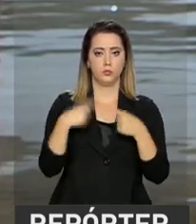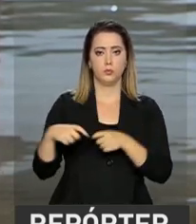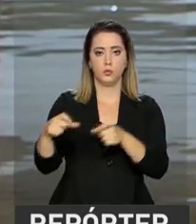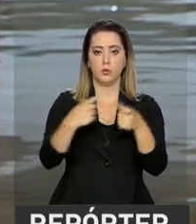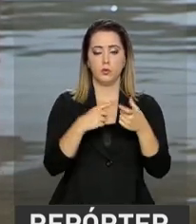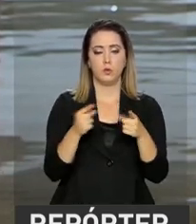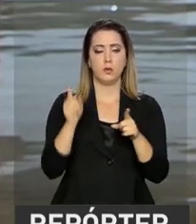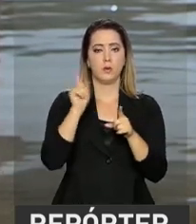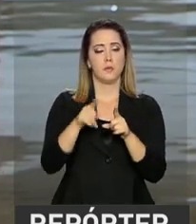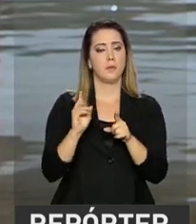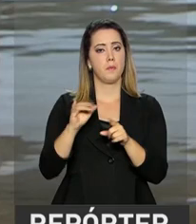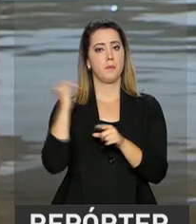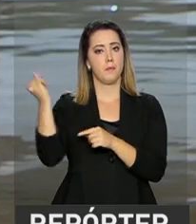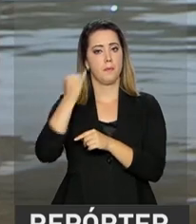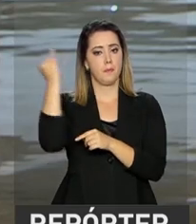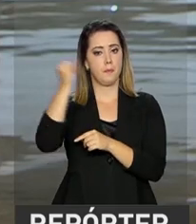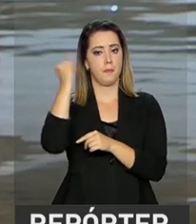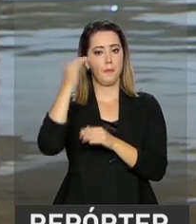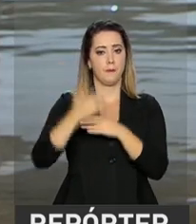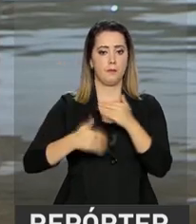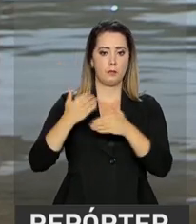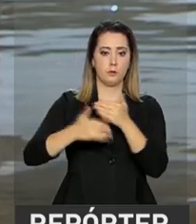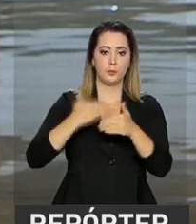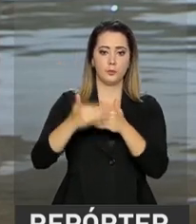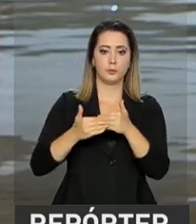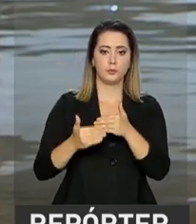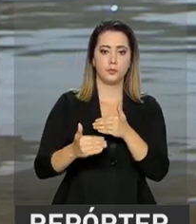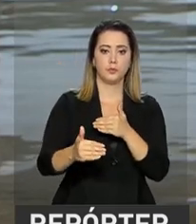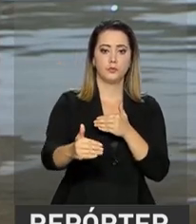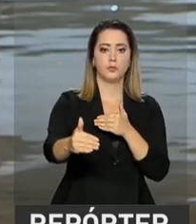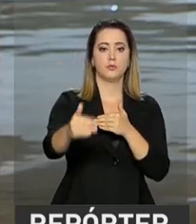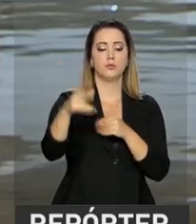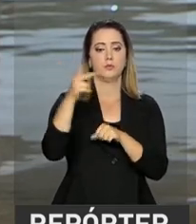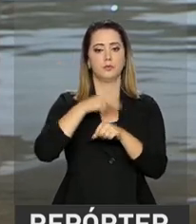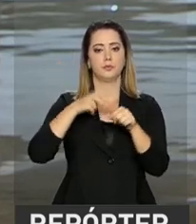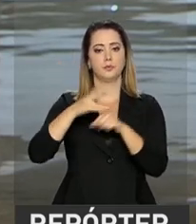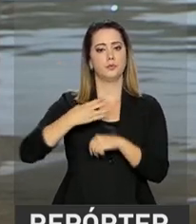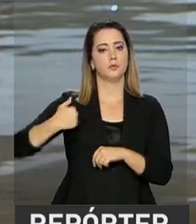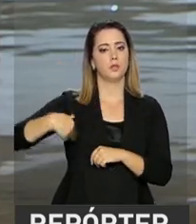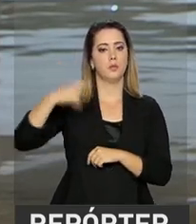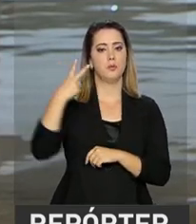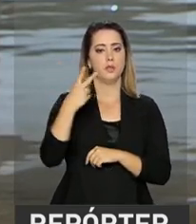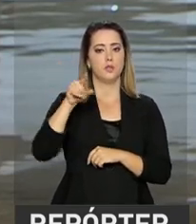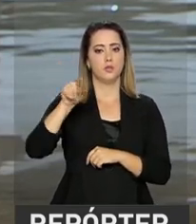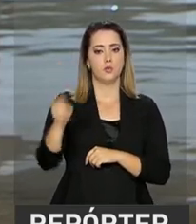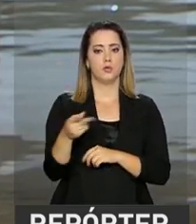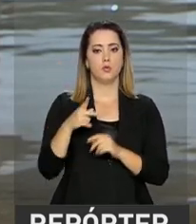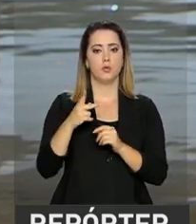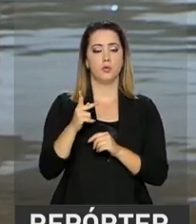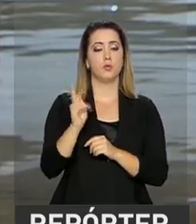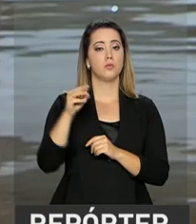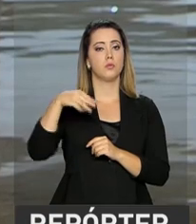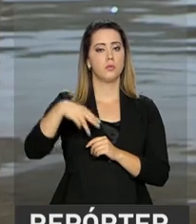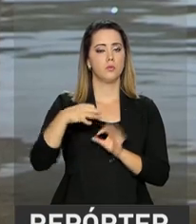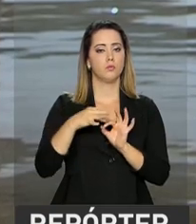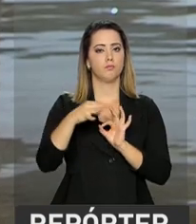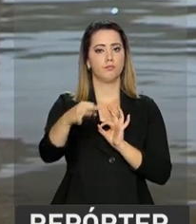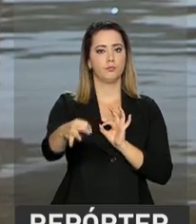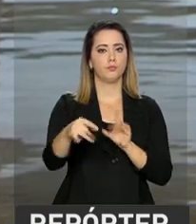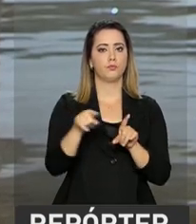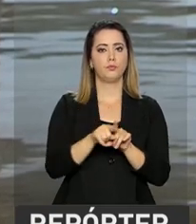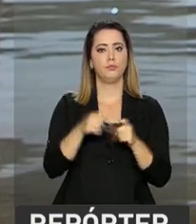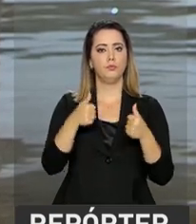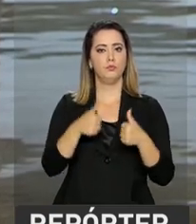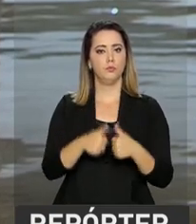transmissão é considerada essencial para o desenvolvimento do país a linha tem mais de 2 mil quilômetros de extensão e vai passar